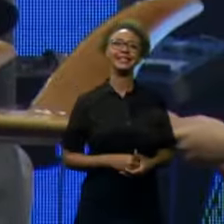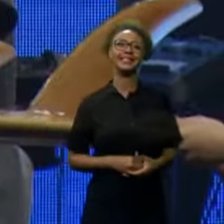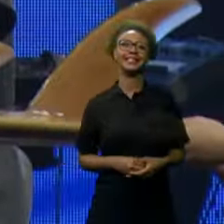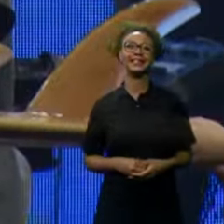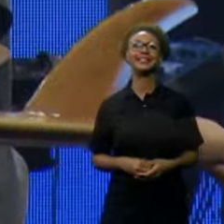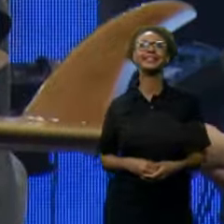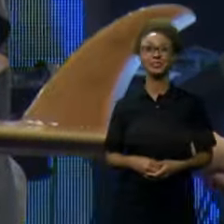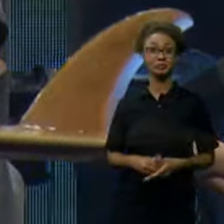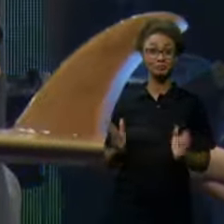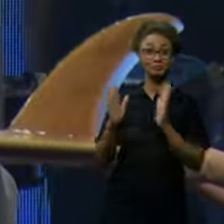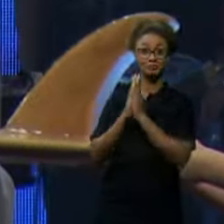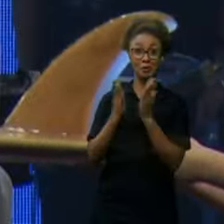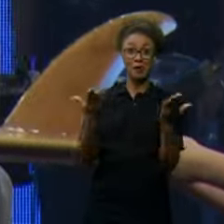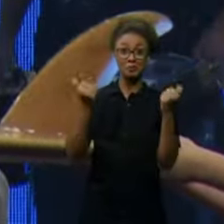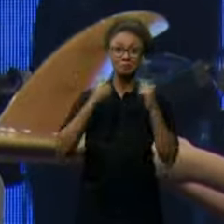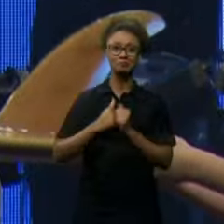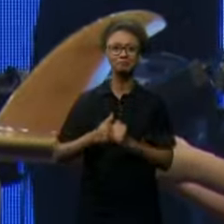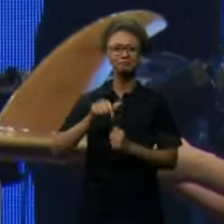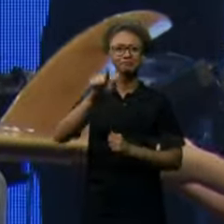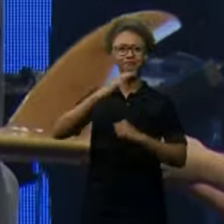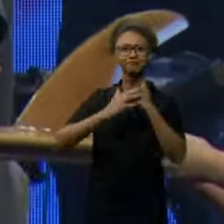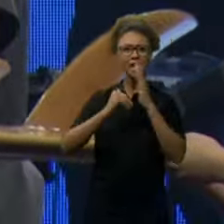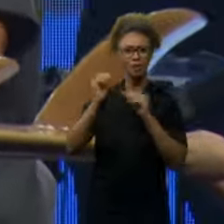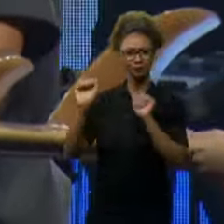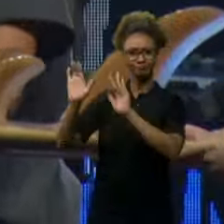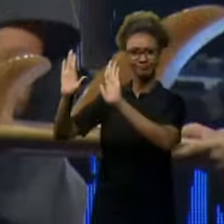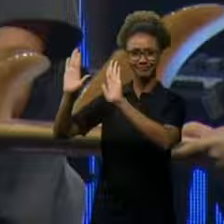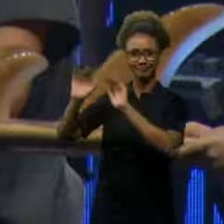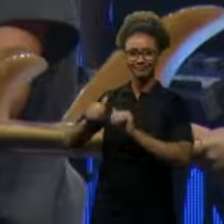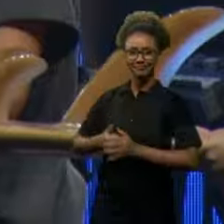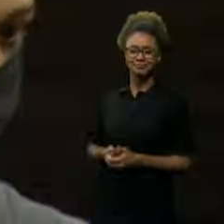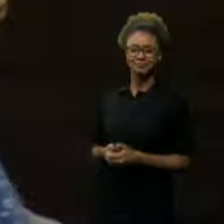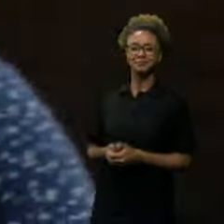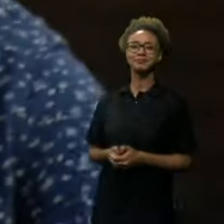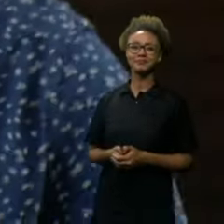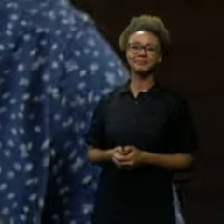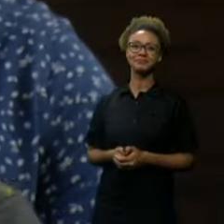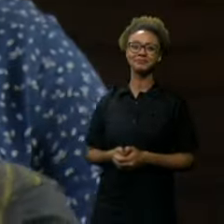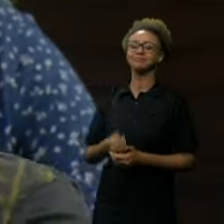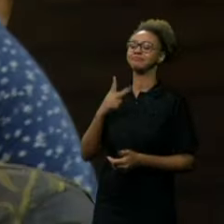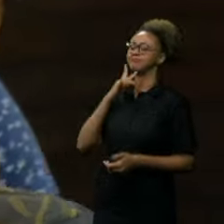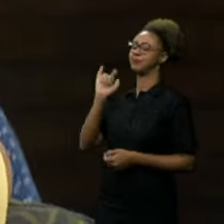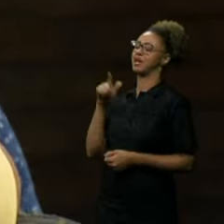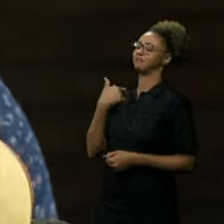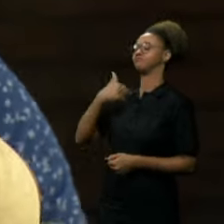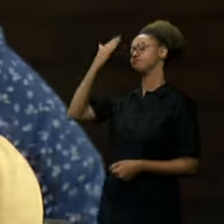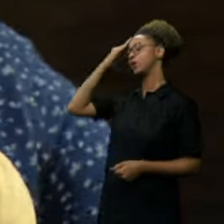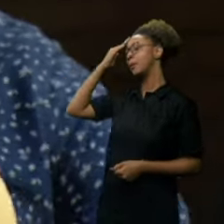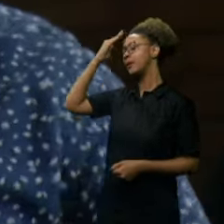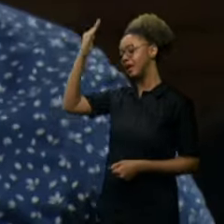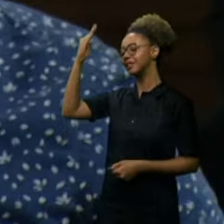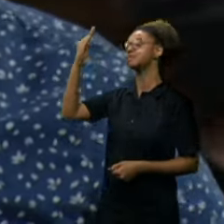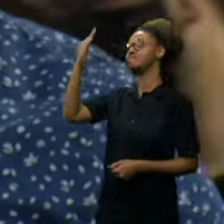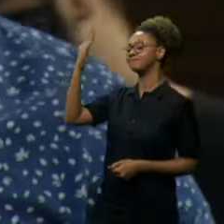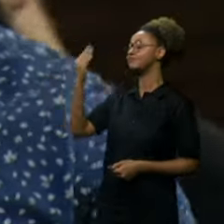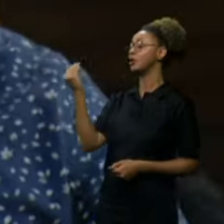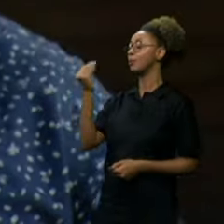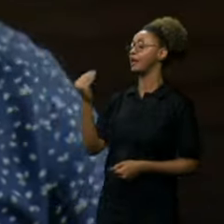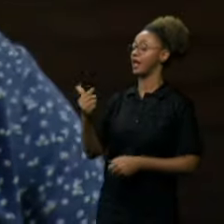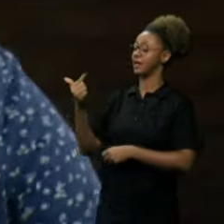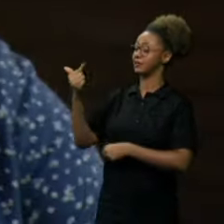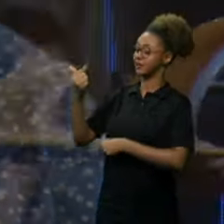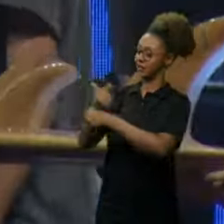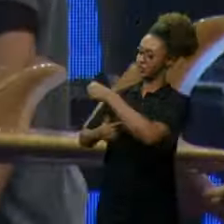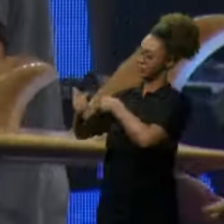e vamos orar família estende as mãos para cá Oi pai nós somos gratos a ti porque sete